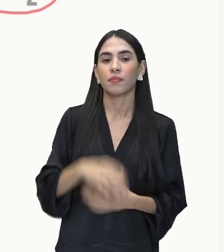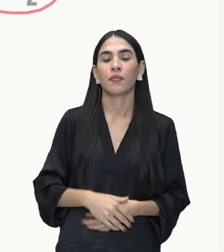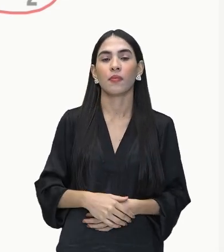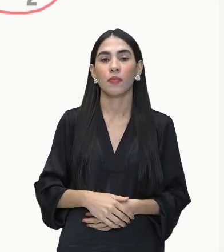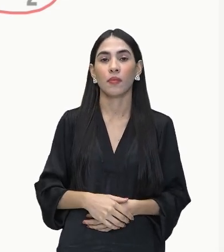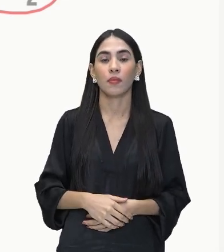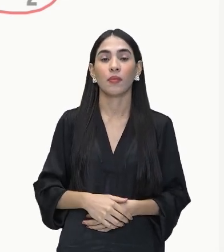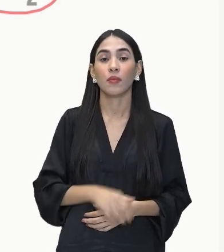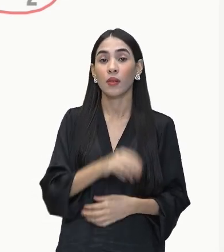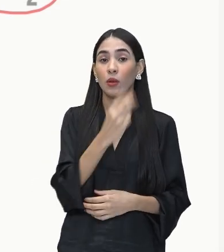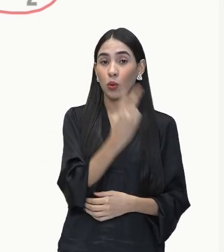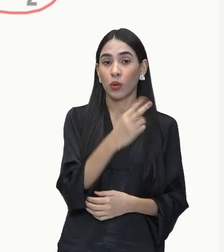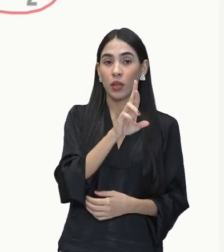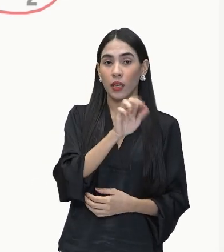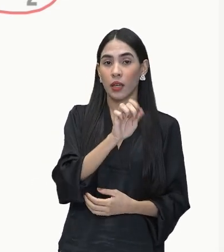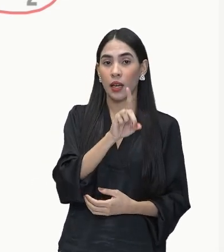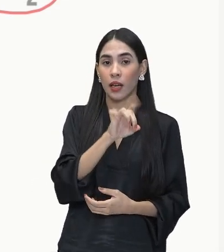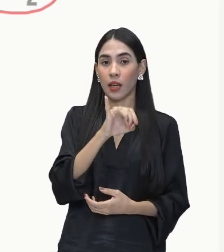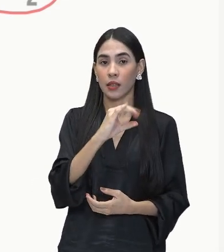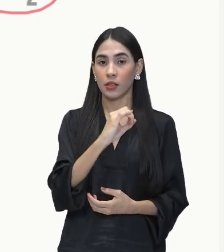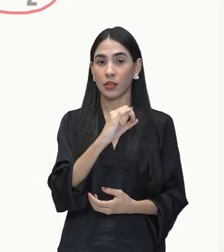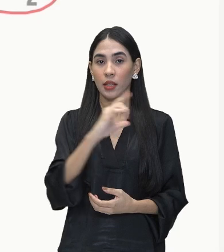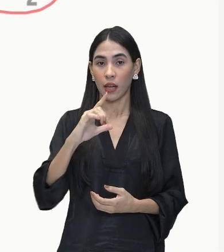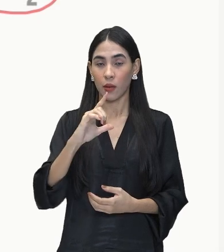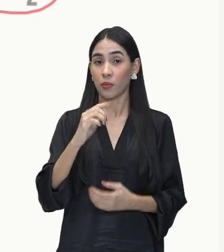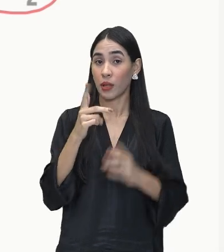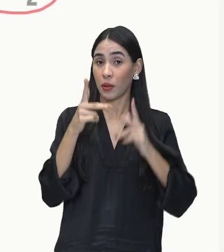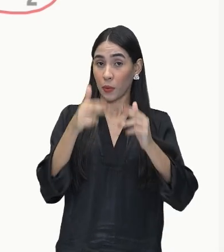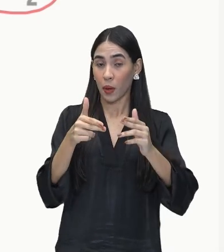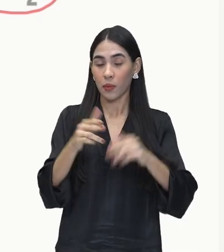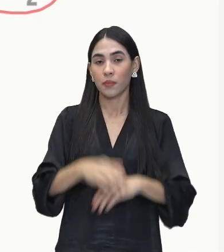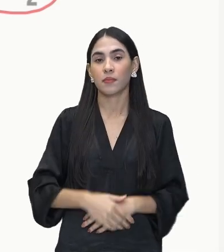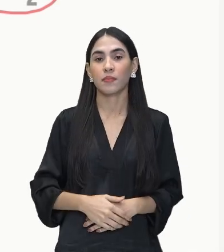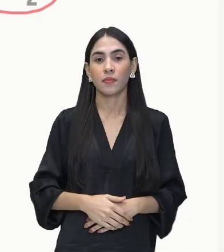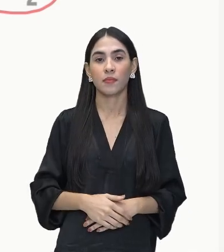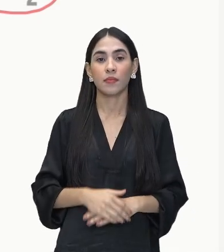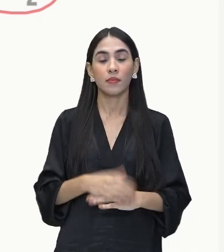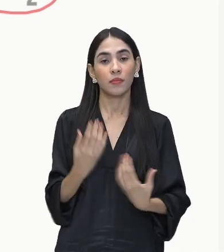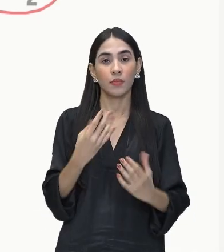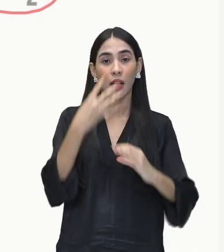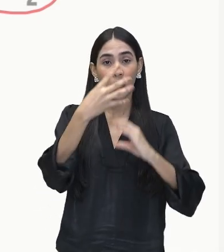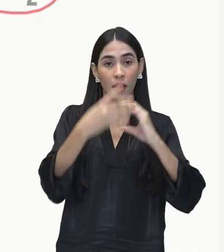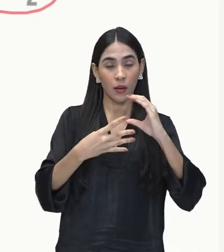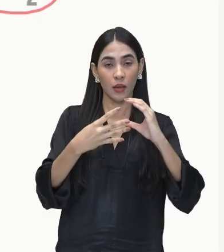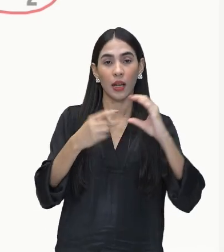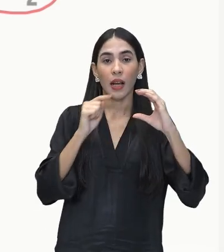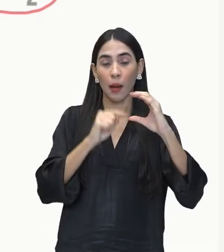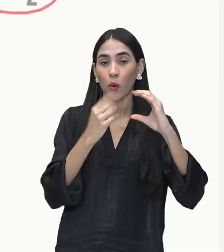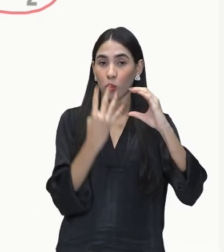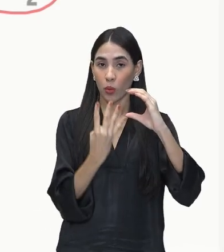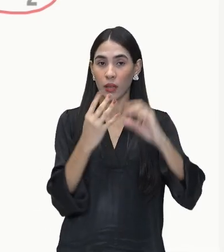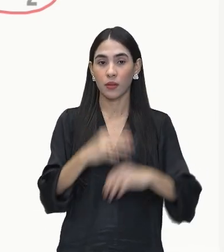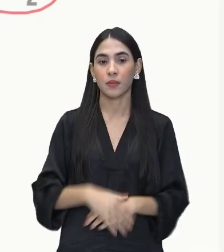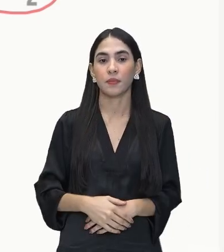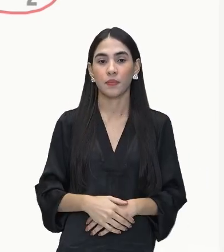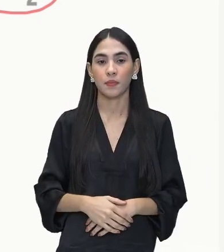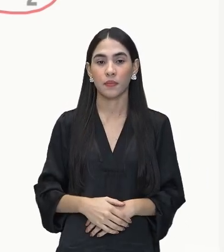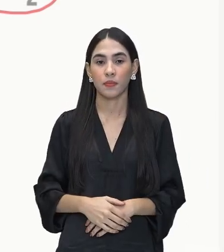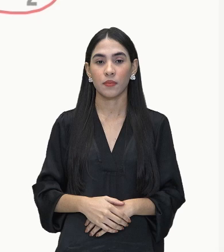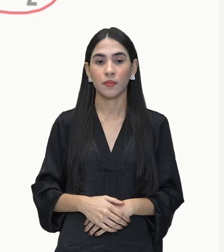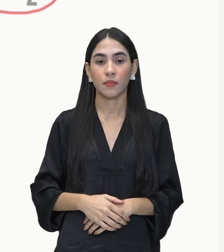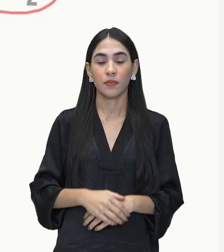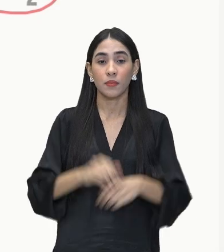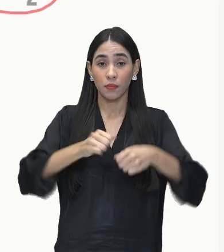2 radicais iguais no carbono 4, metil e metil. Os 2 estão aqui